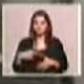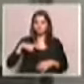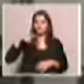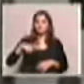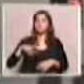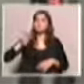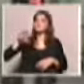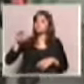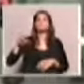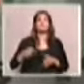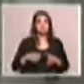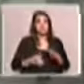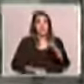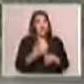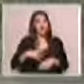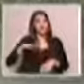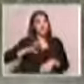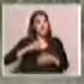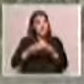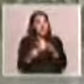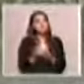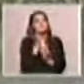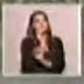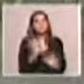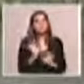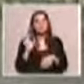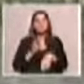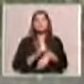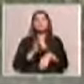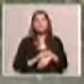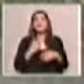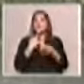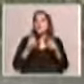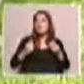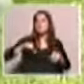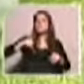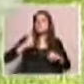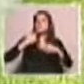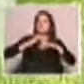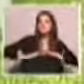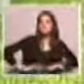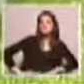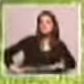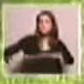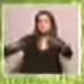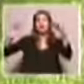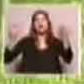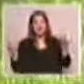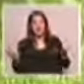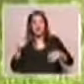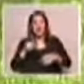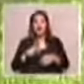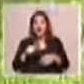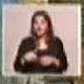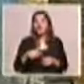Portugal é um país produtor de queijos de excelência. Devido aos abundantes pastos espalhados pelo seu território, a pastorícia